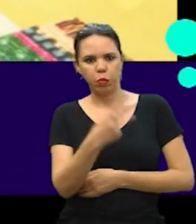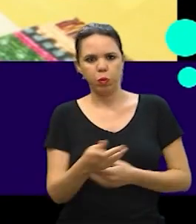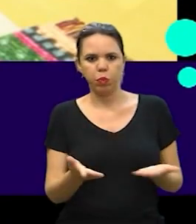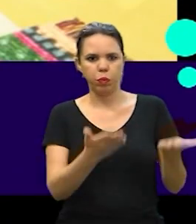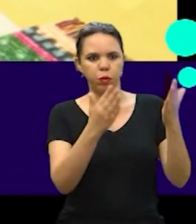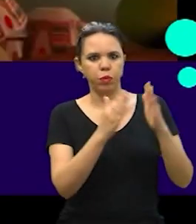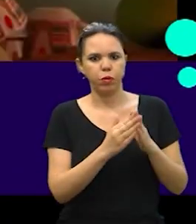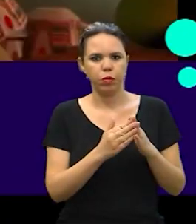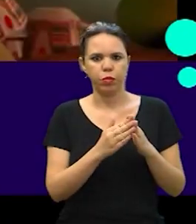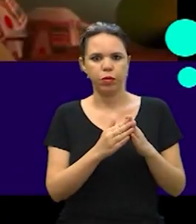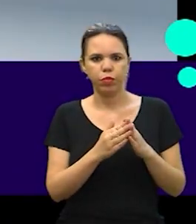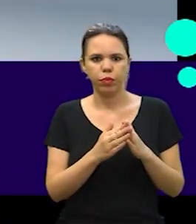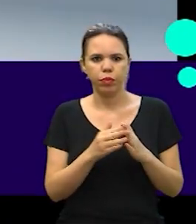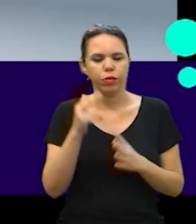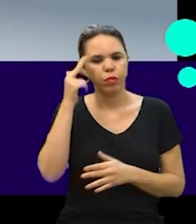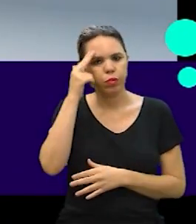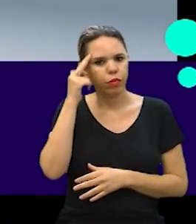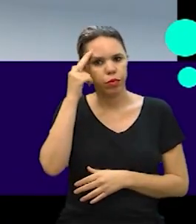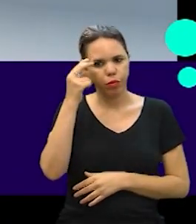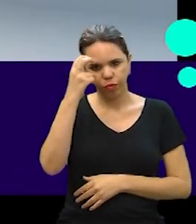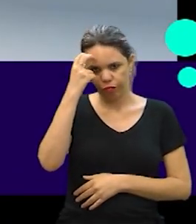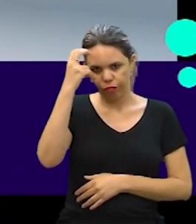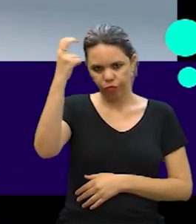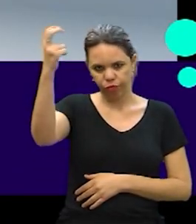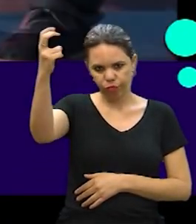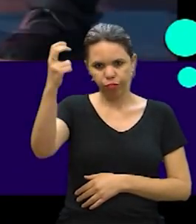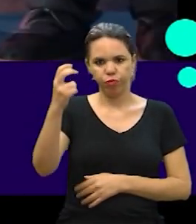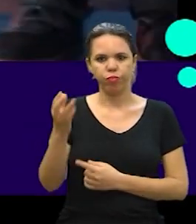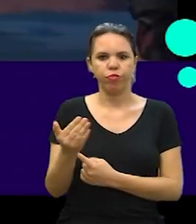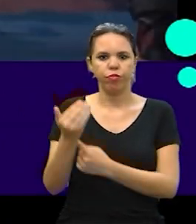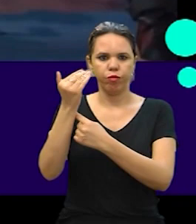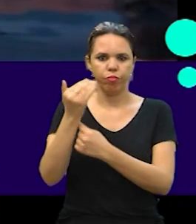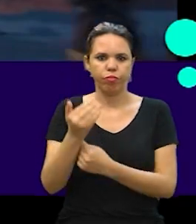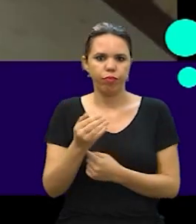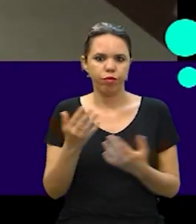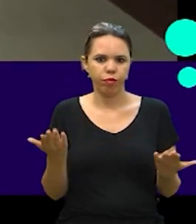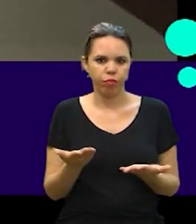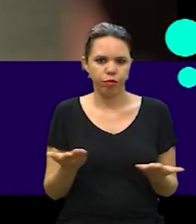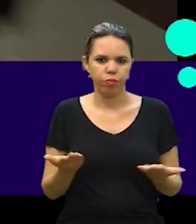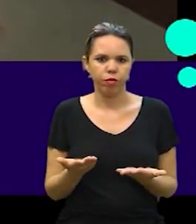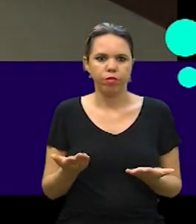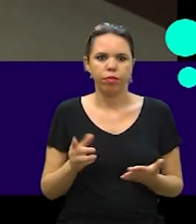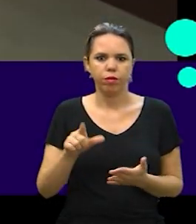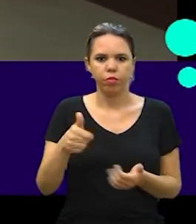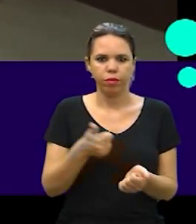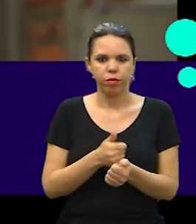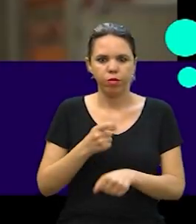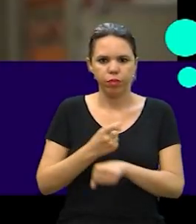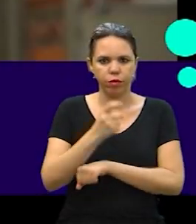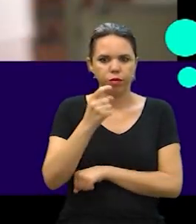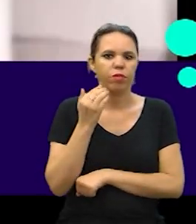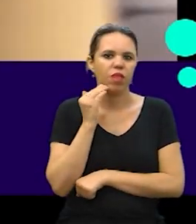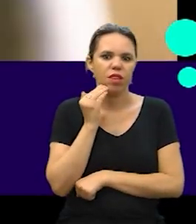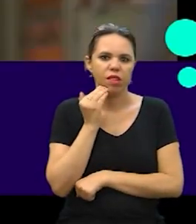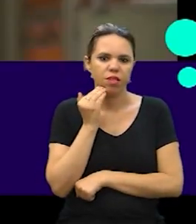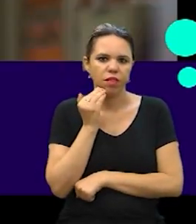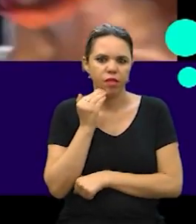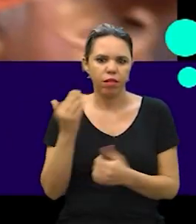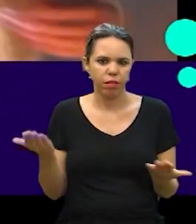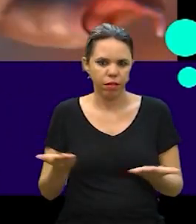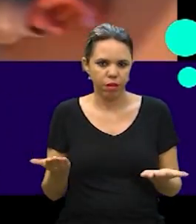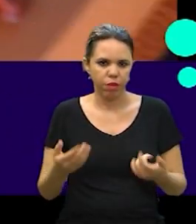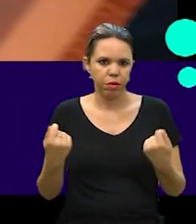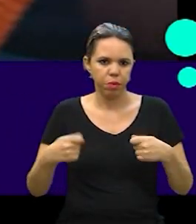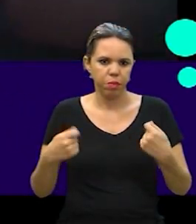surpresa, seu pai leva para casa a tão sonhada inteligência artificial de estimação. Mas Barney logo descobre um